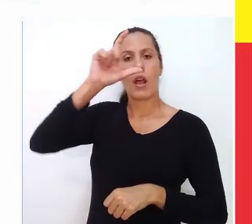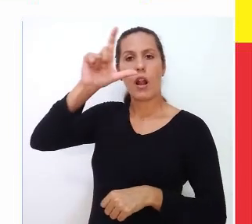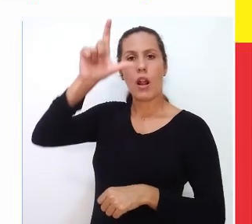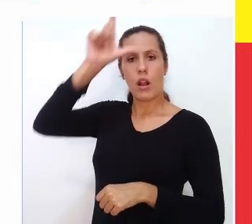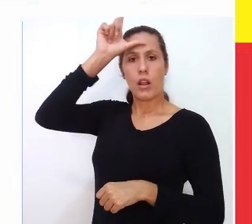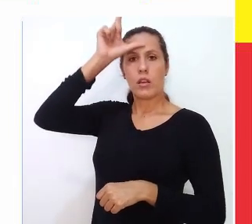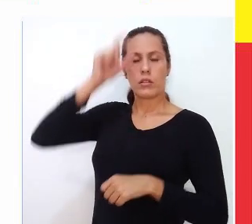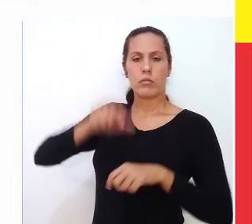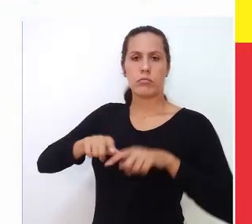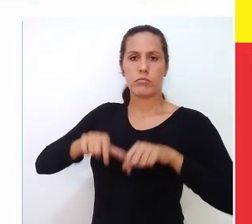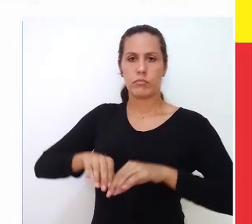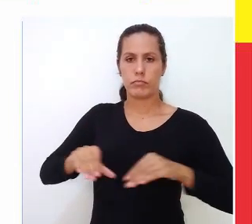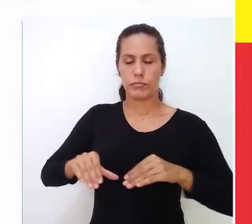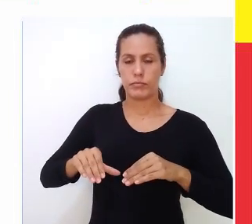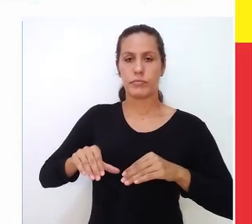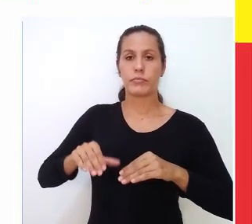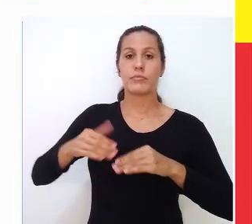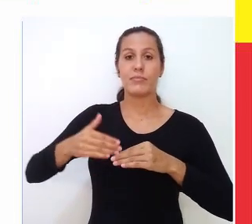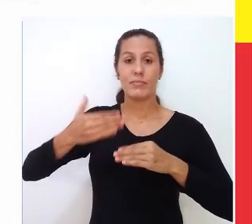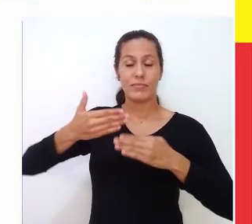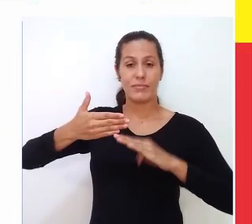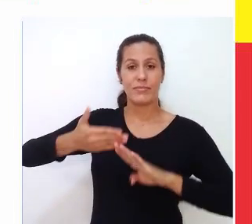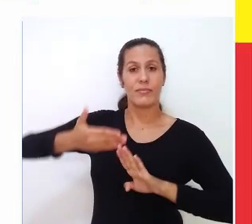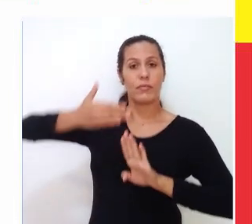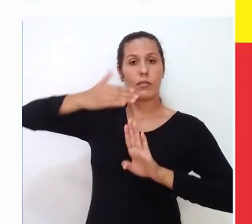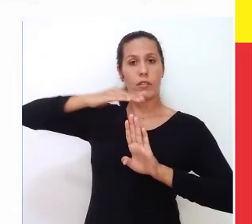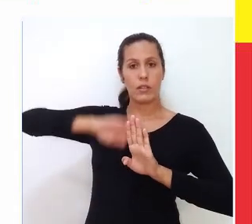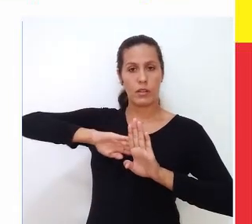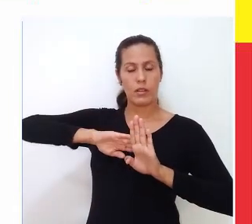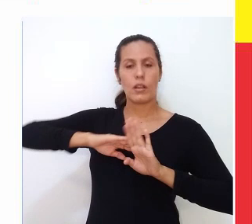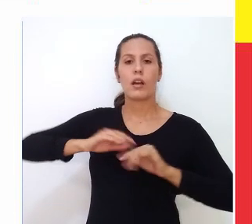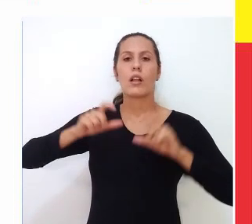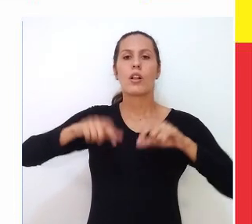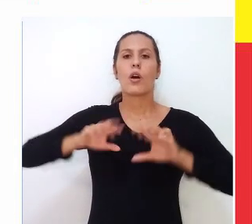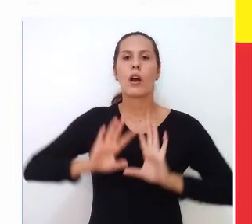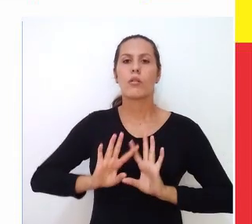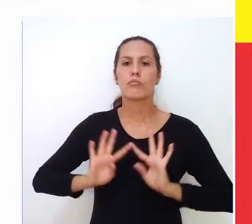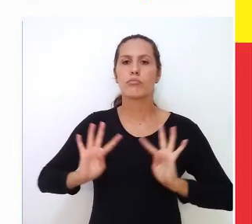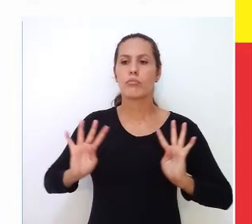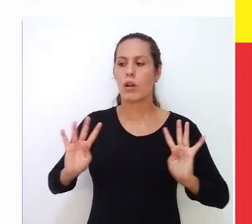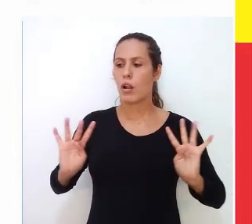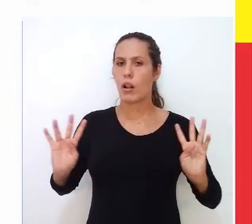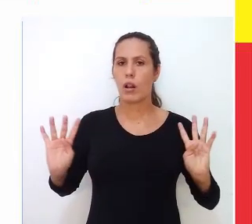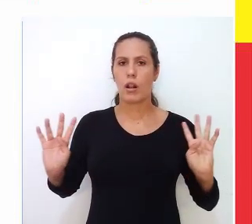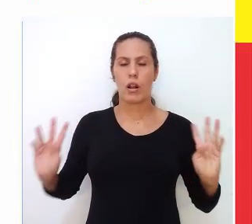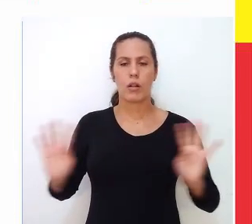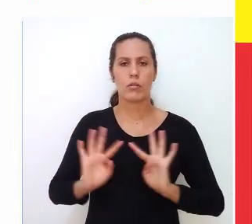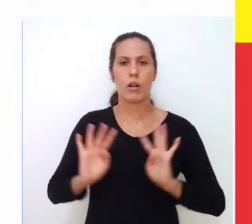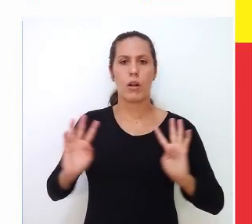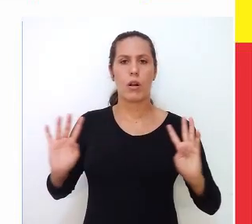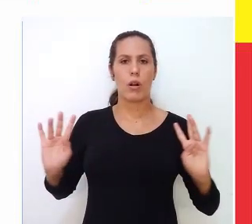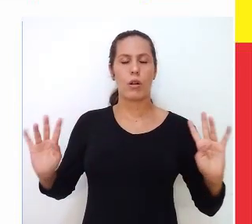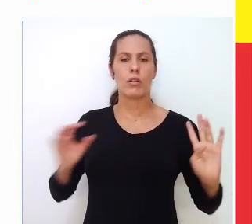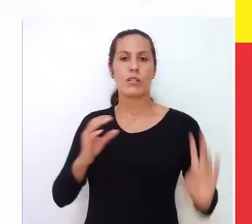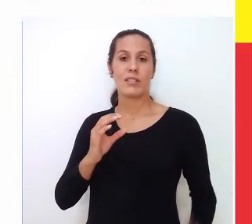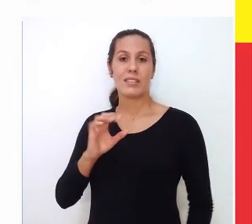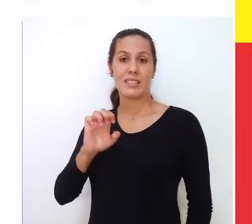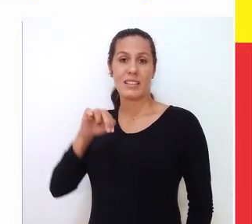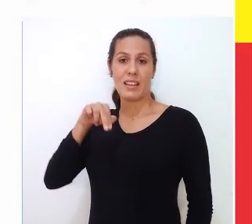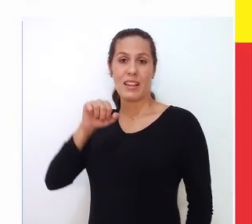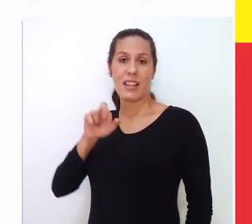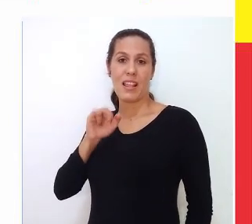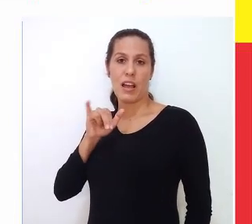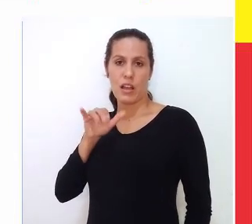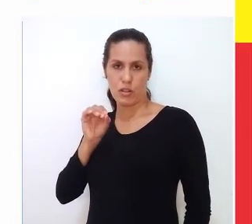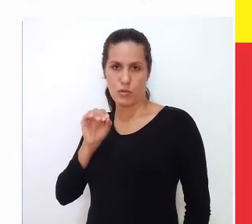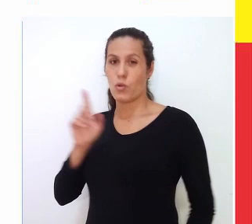líder do coro. E atrás do proscênio tinha o cenário. Esse cenário, que é essa construção que vocês estão vendo